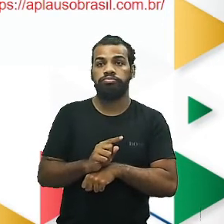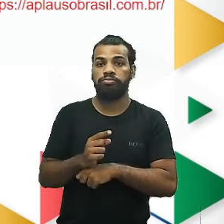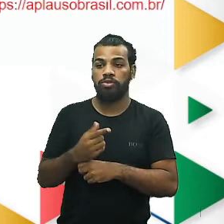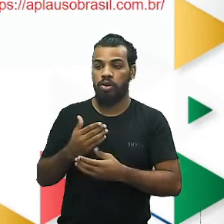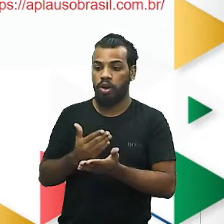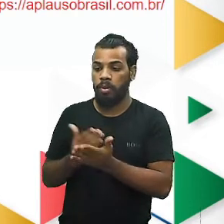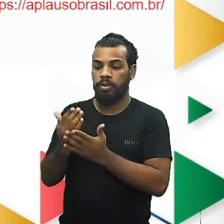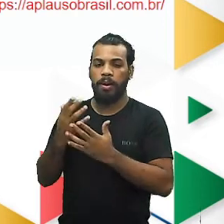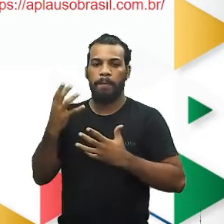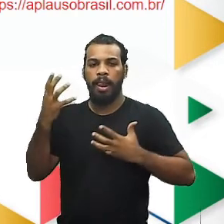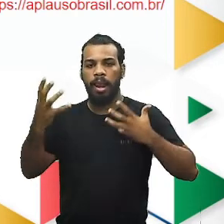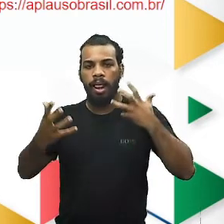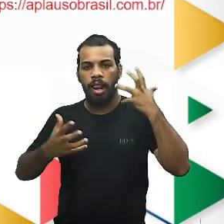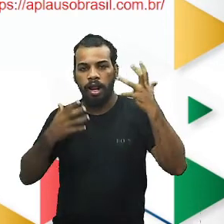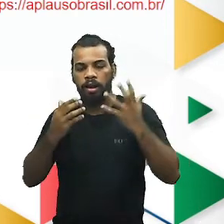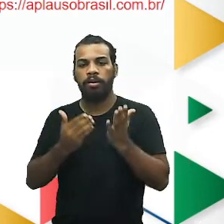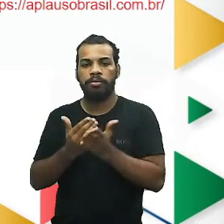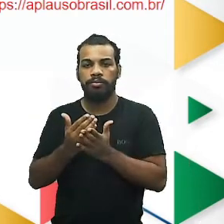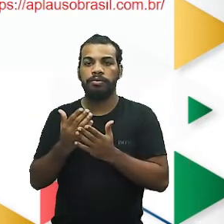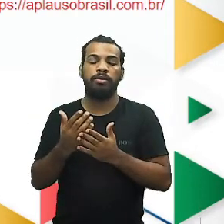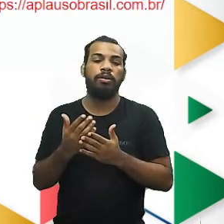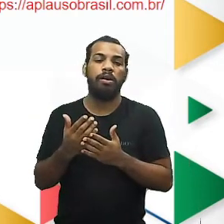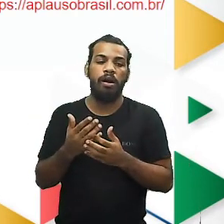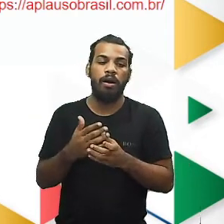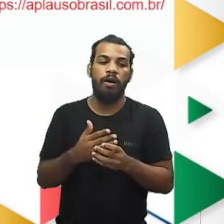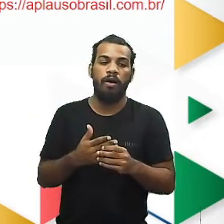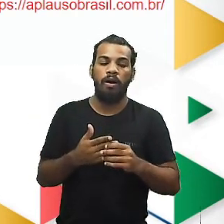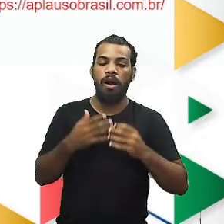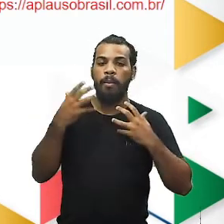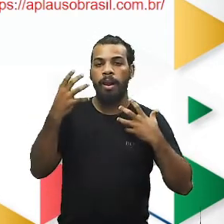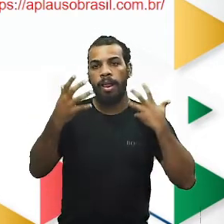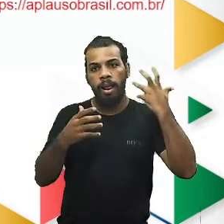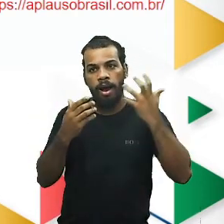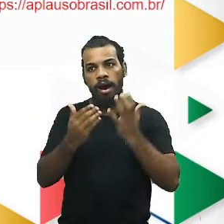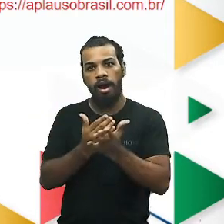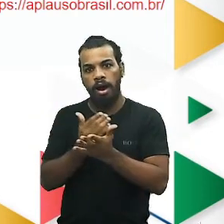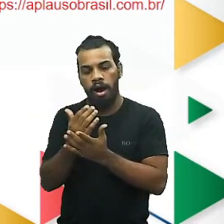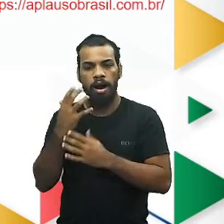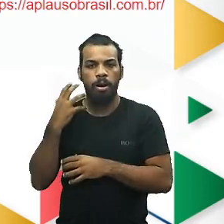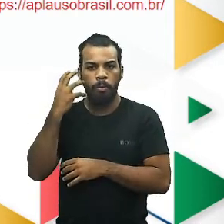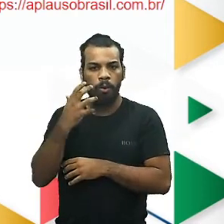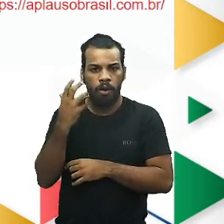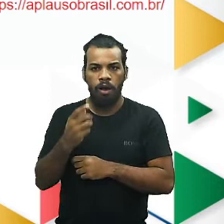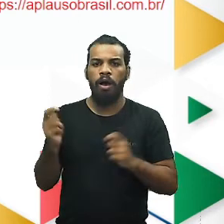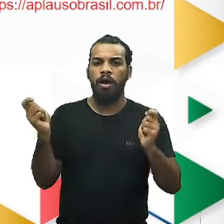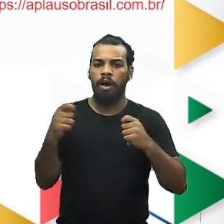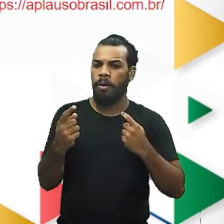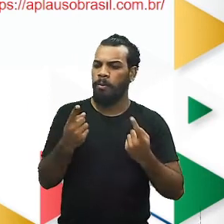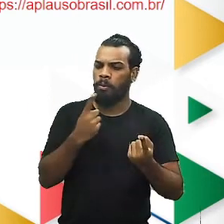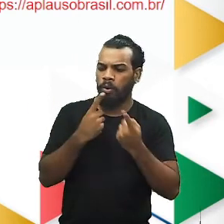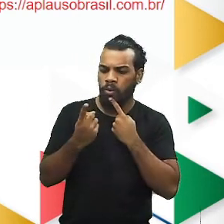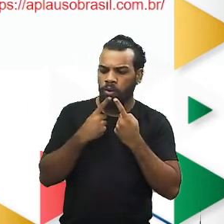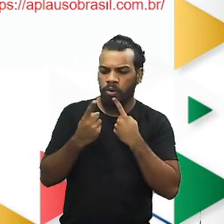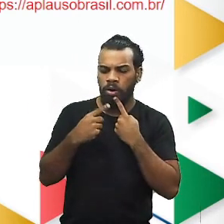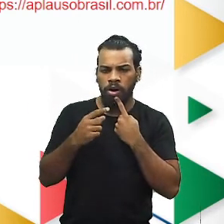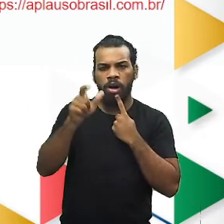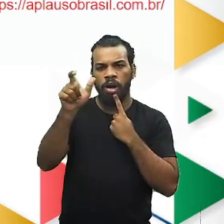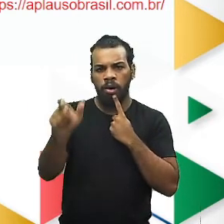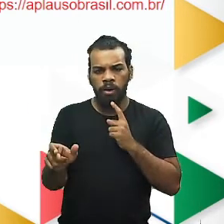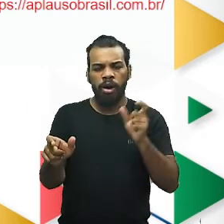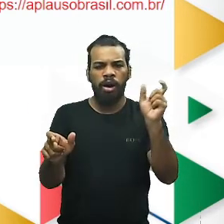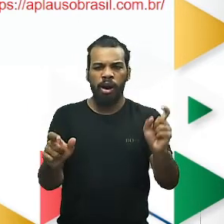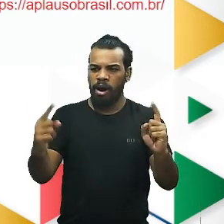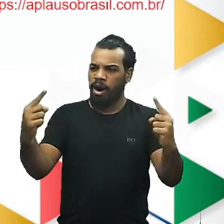a cantar. Então, quando eles começam a cantar, essa música, ela pode ser o diálogo entre os personagens, né? O